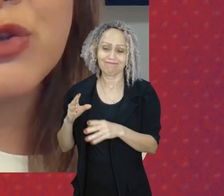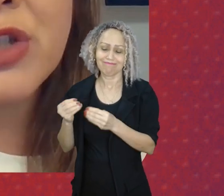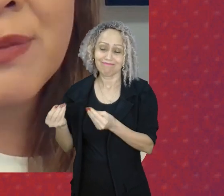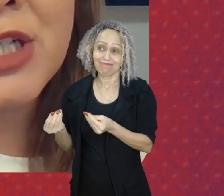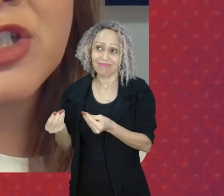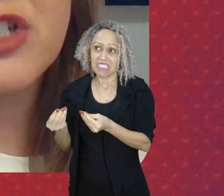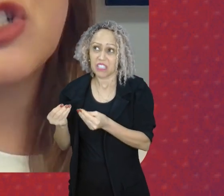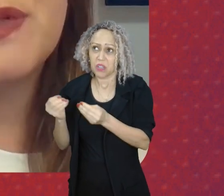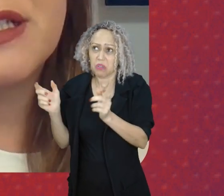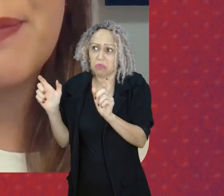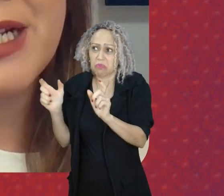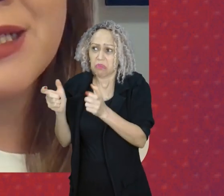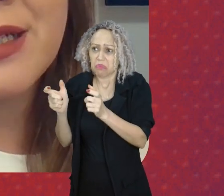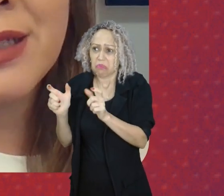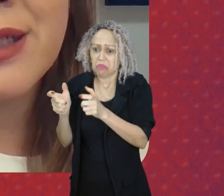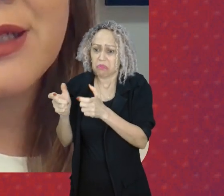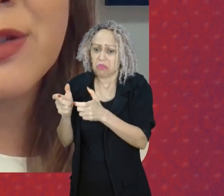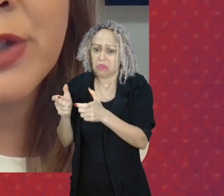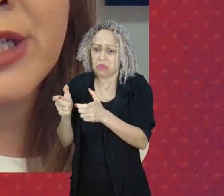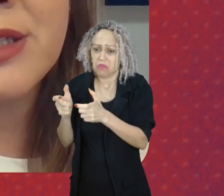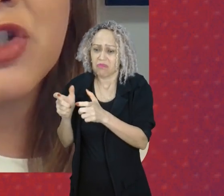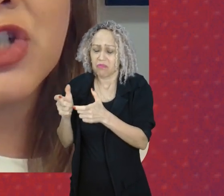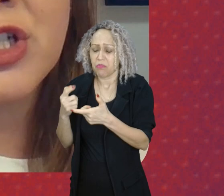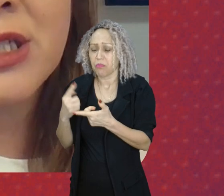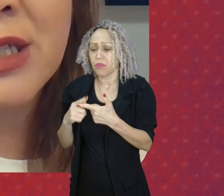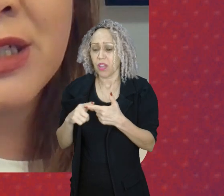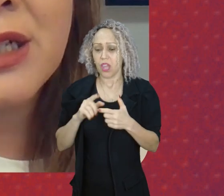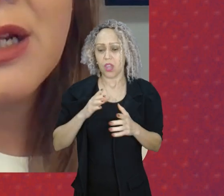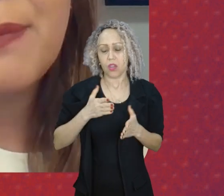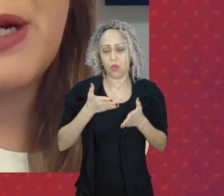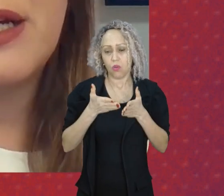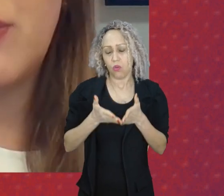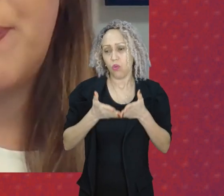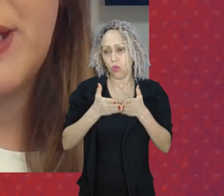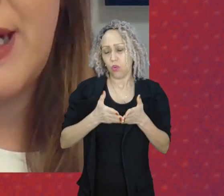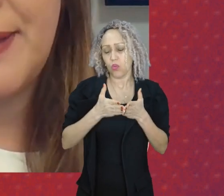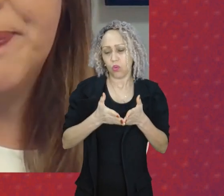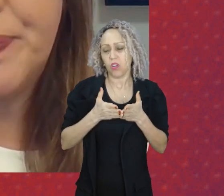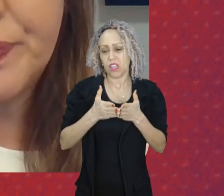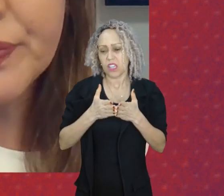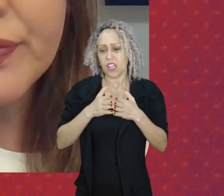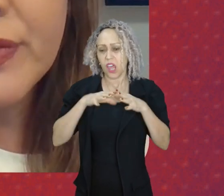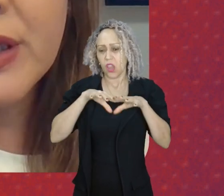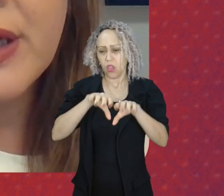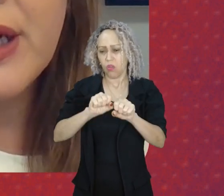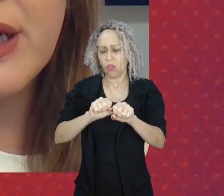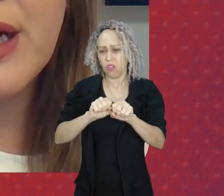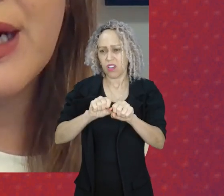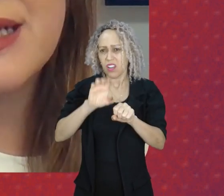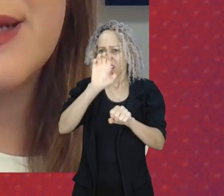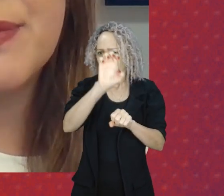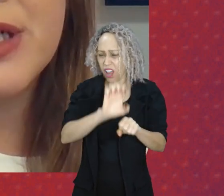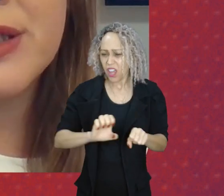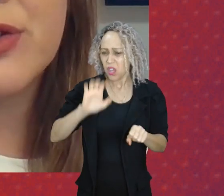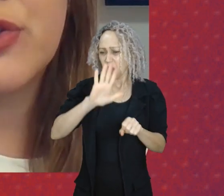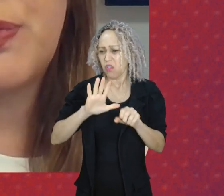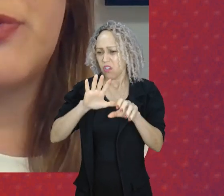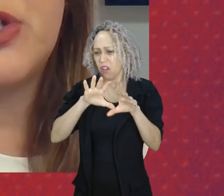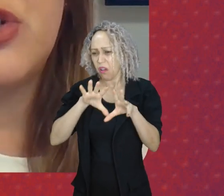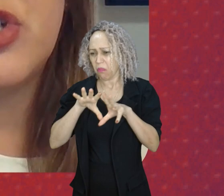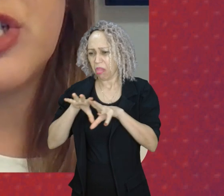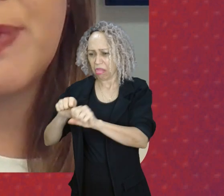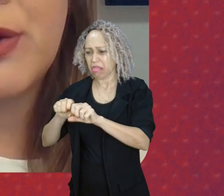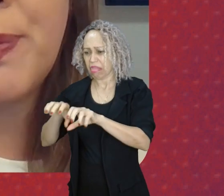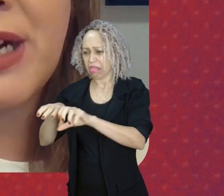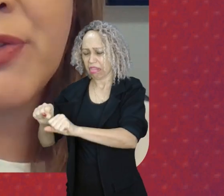gente precisa mais ainda dessas mulheres indígenas ali para recuperar, né, as demandas dos